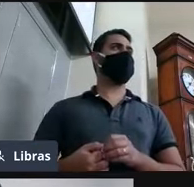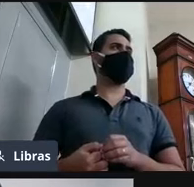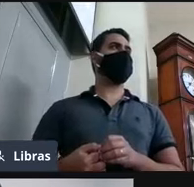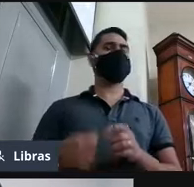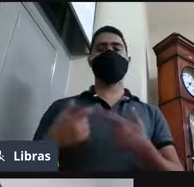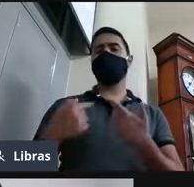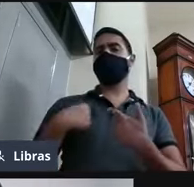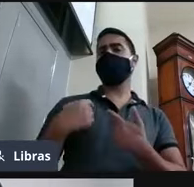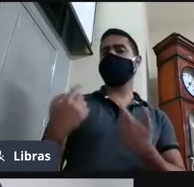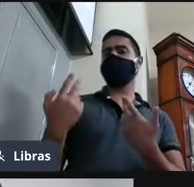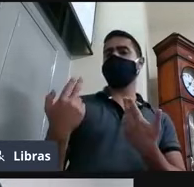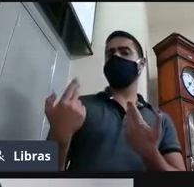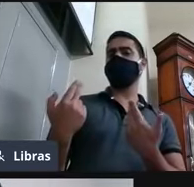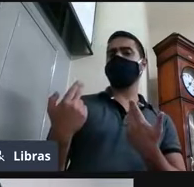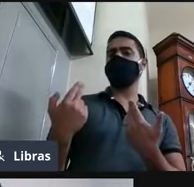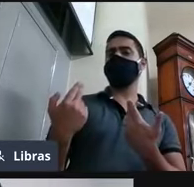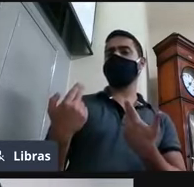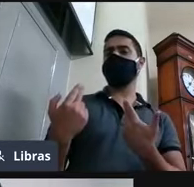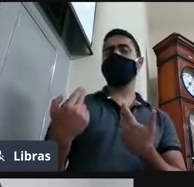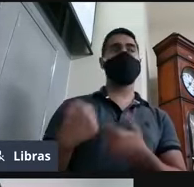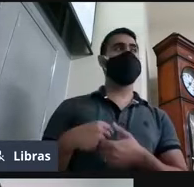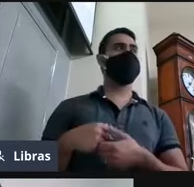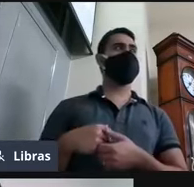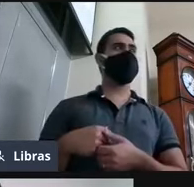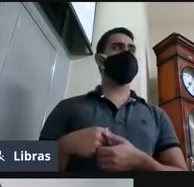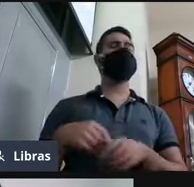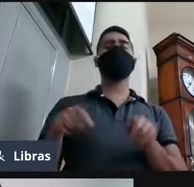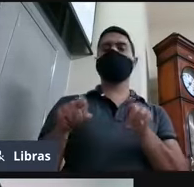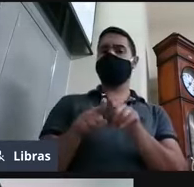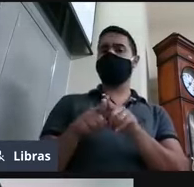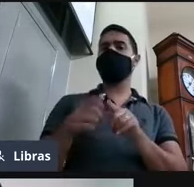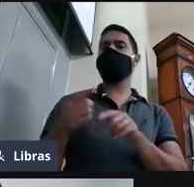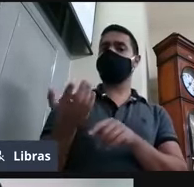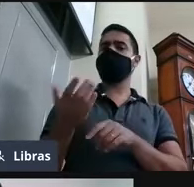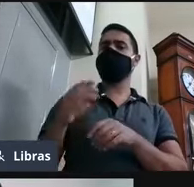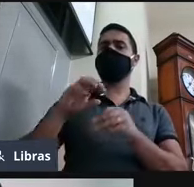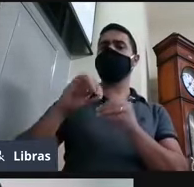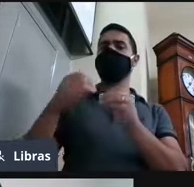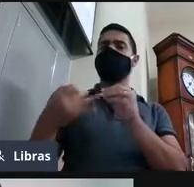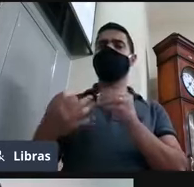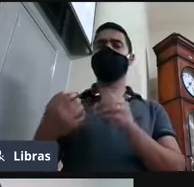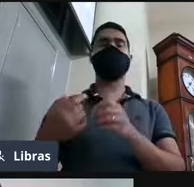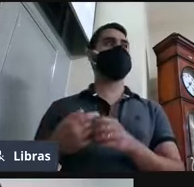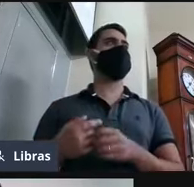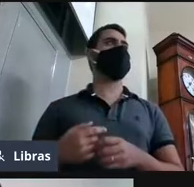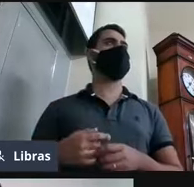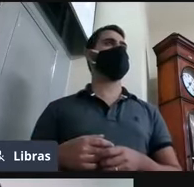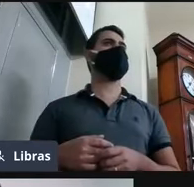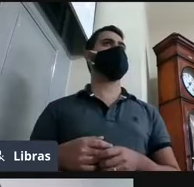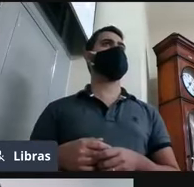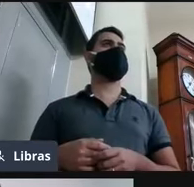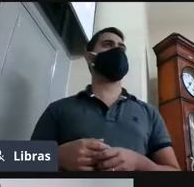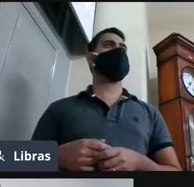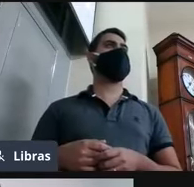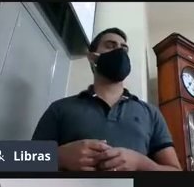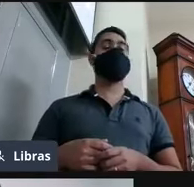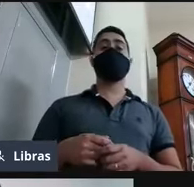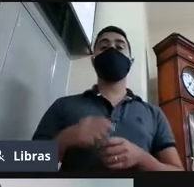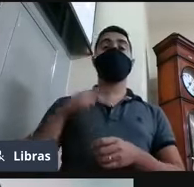de ser irmão do prefeito, mediante toda a polêmica, vou justificar, né, a minha abstenção do voto. Obrigado, presidente. Vereador Silvio, que